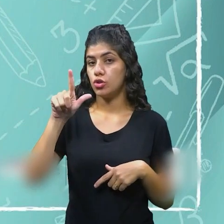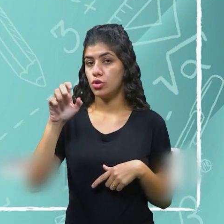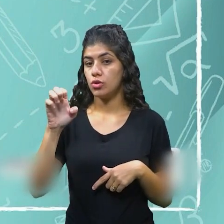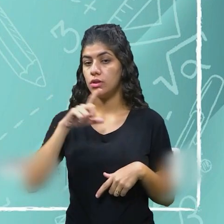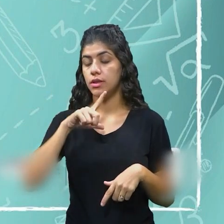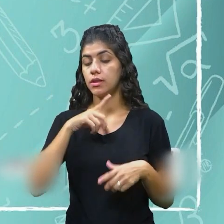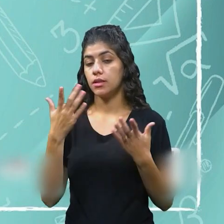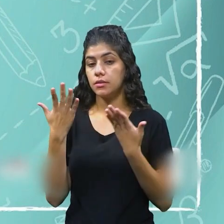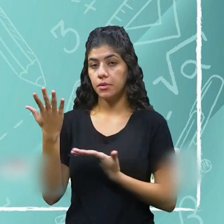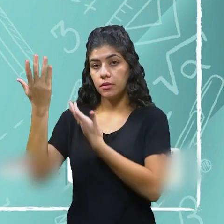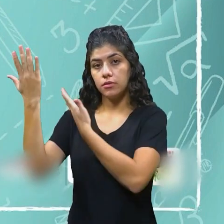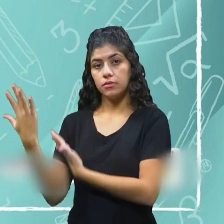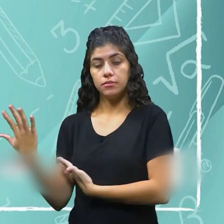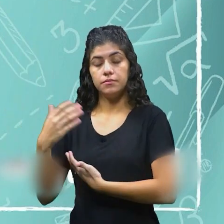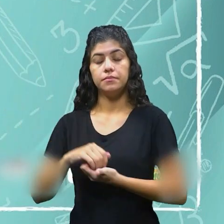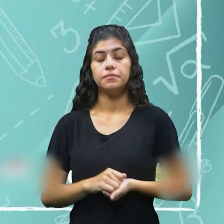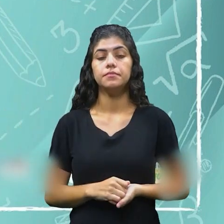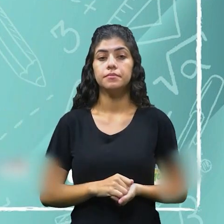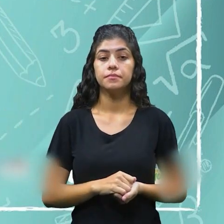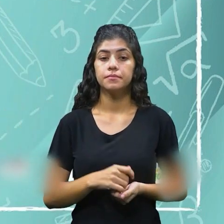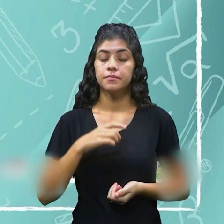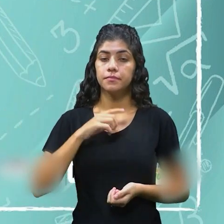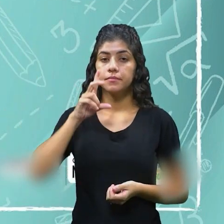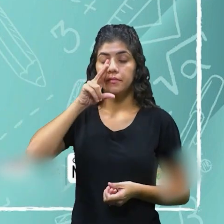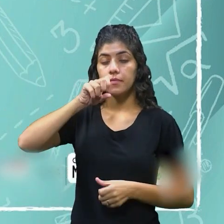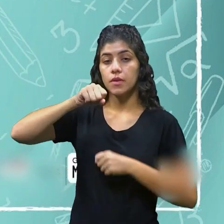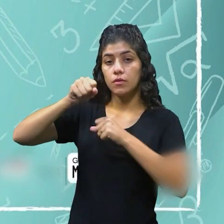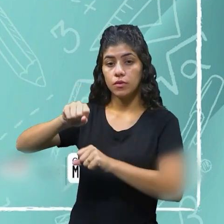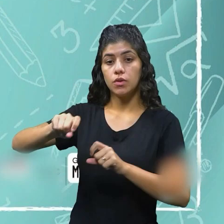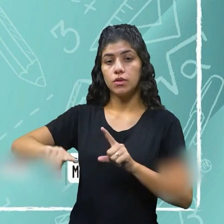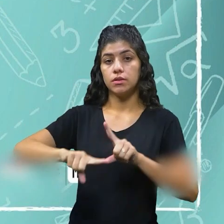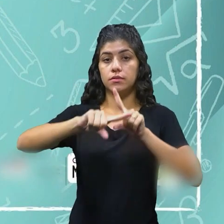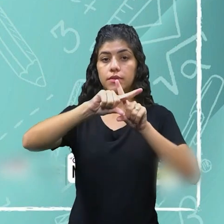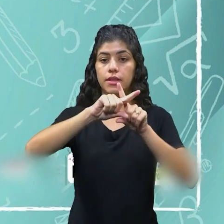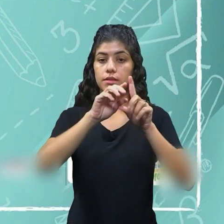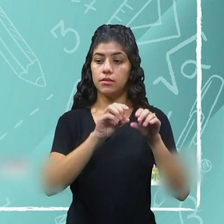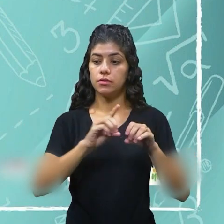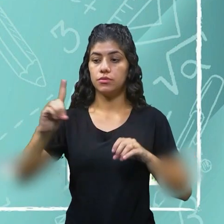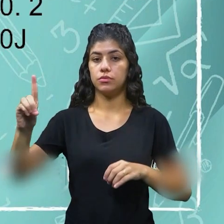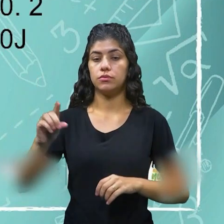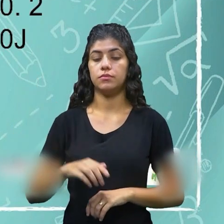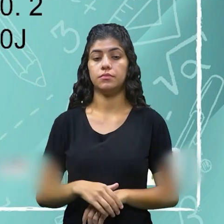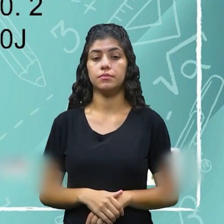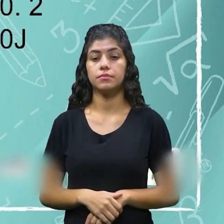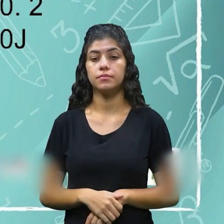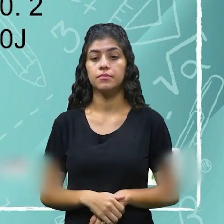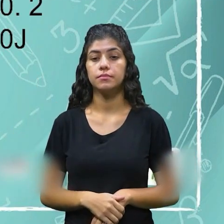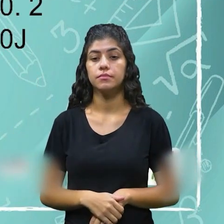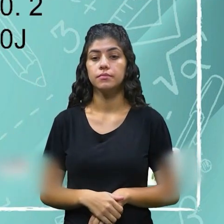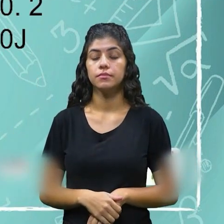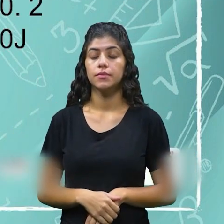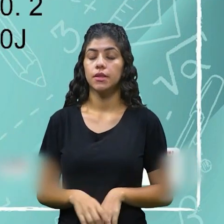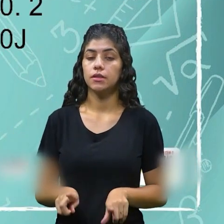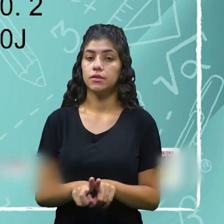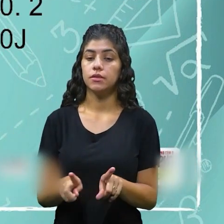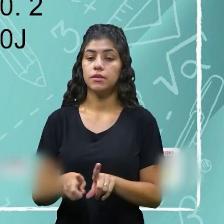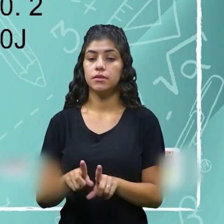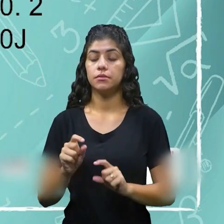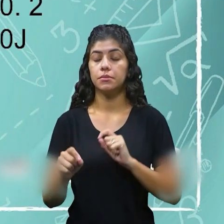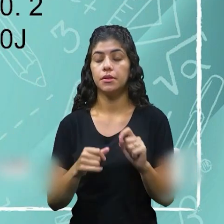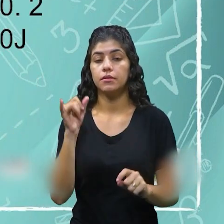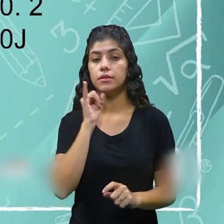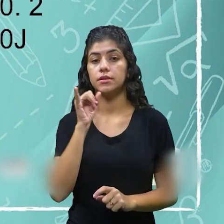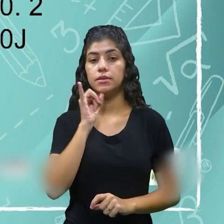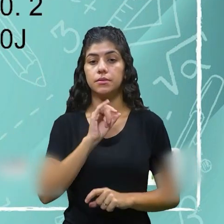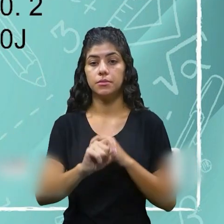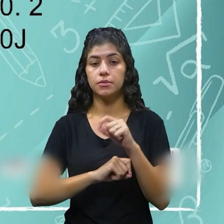né, desse trabalho. Então você tem força vezes deslocamento. E aí a gente tem aqui, ó, como